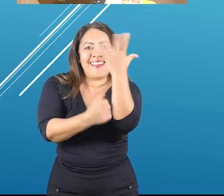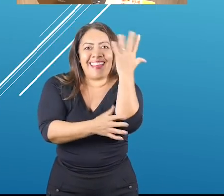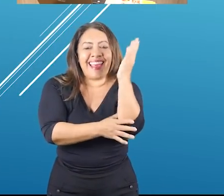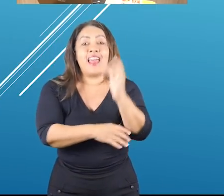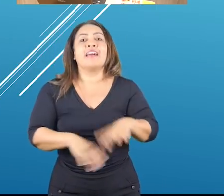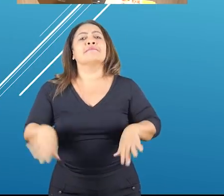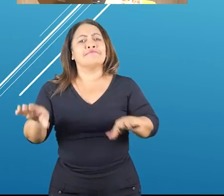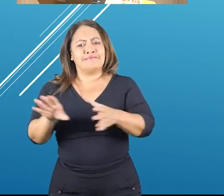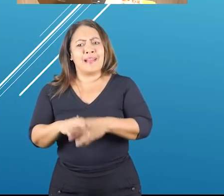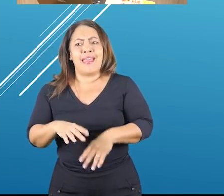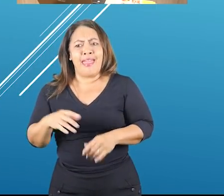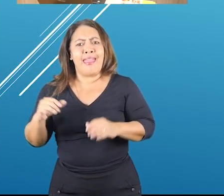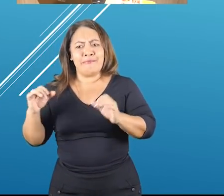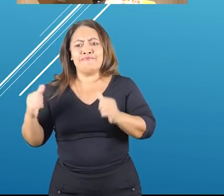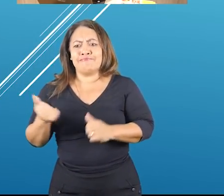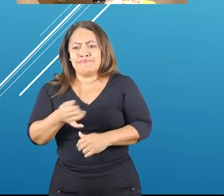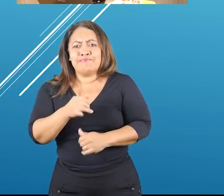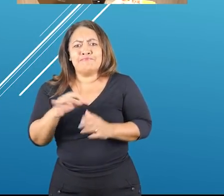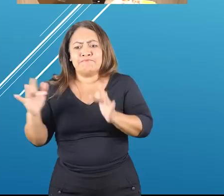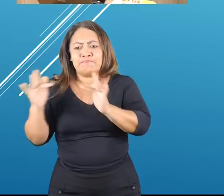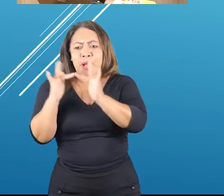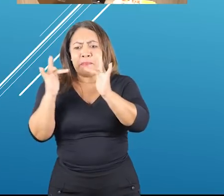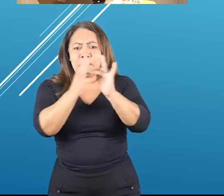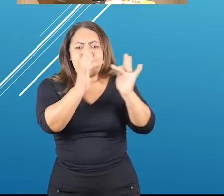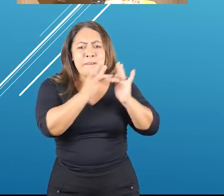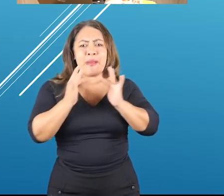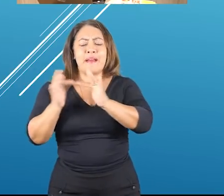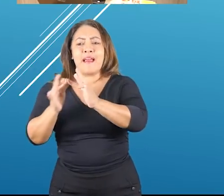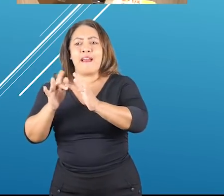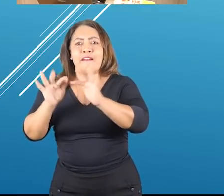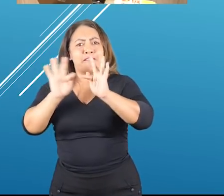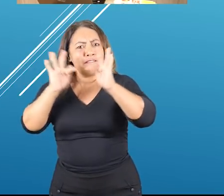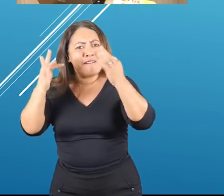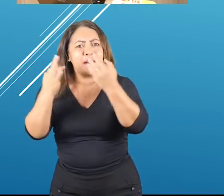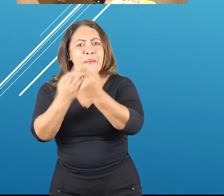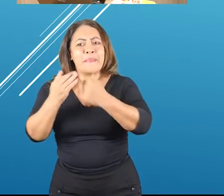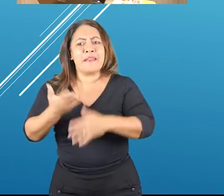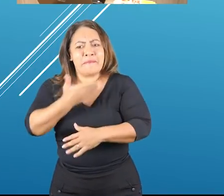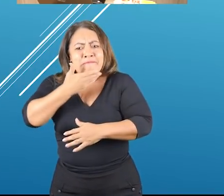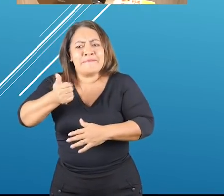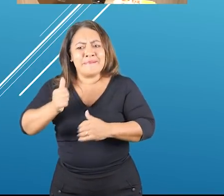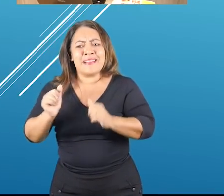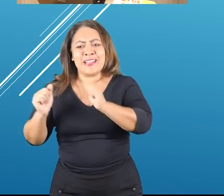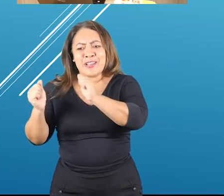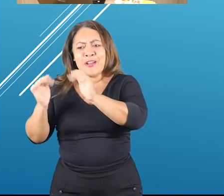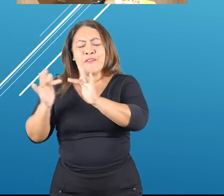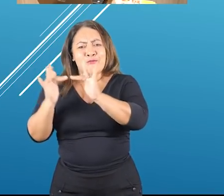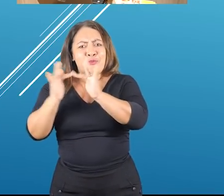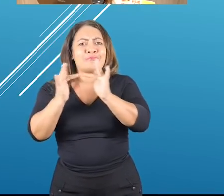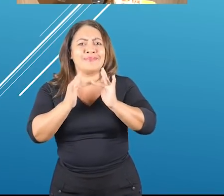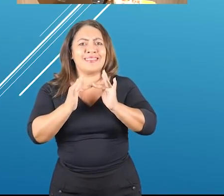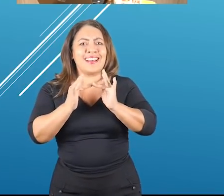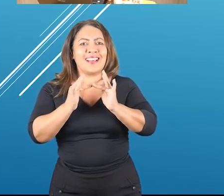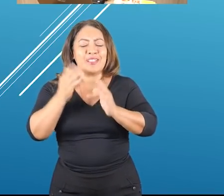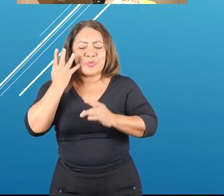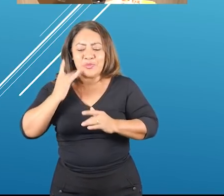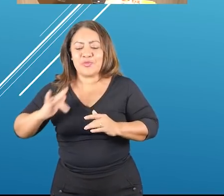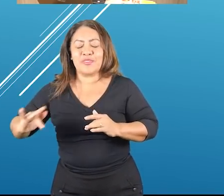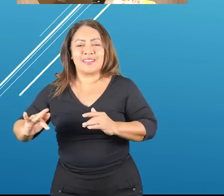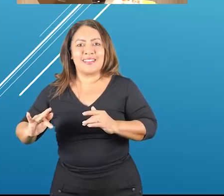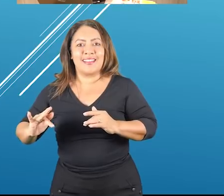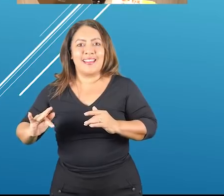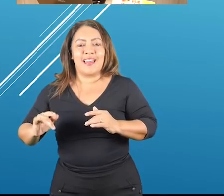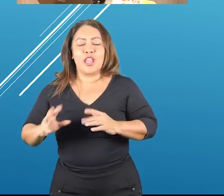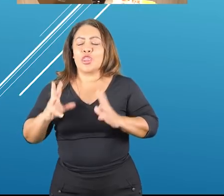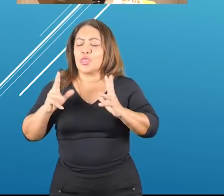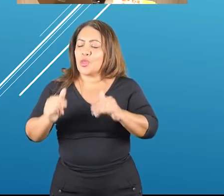nesse contato, nessa afetividade que os pais, apesar de estarem lá nas suas casas fazendo, ou as pessoas que cuidam delas